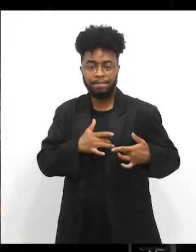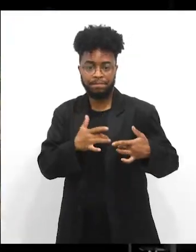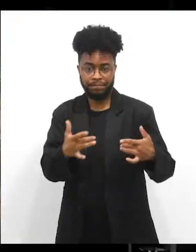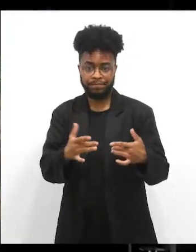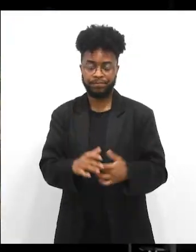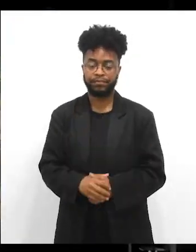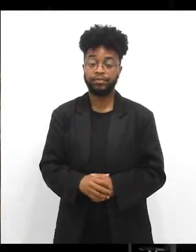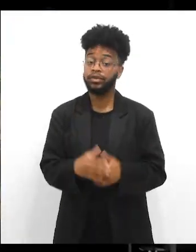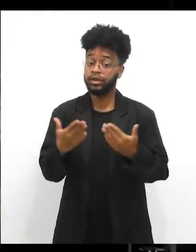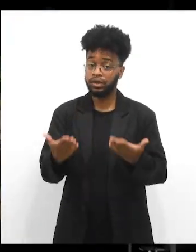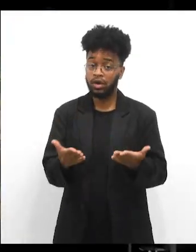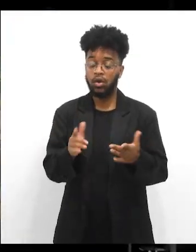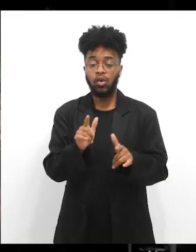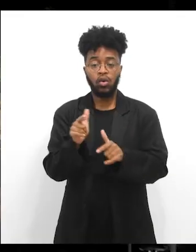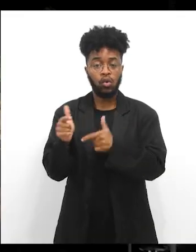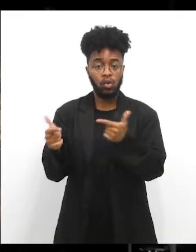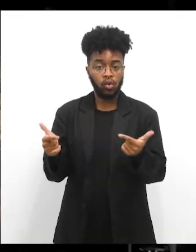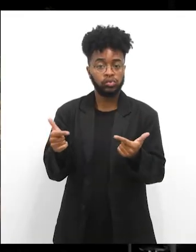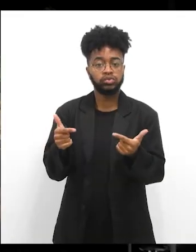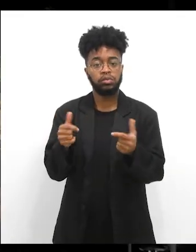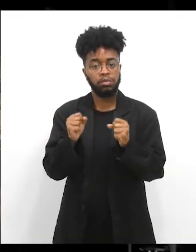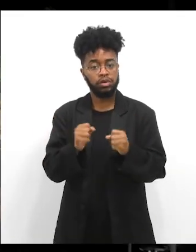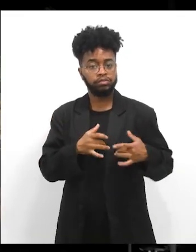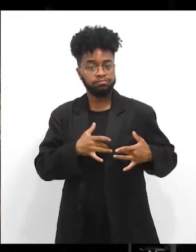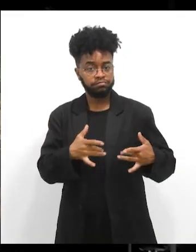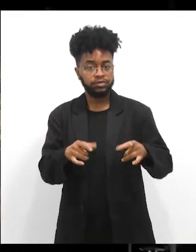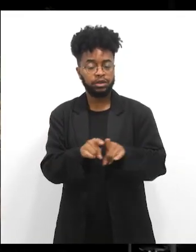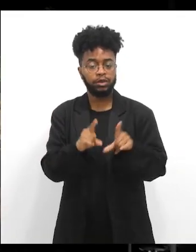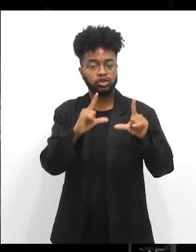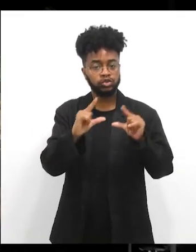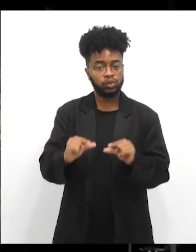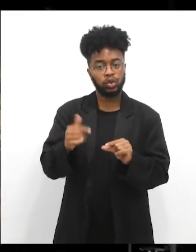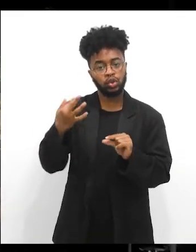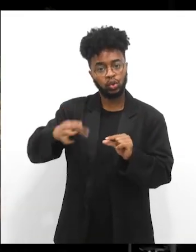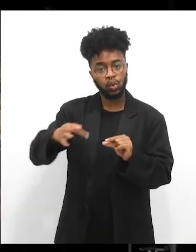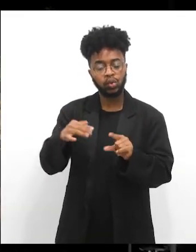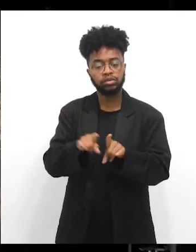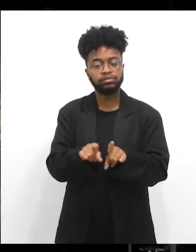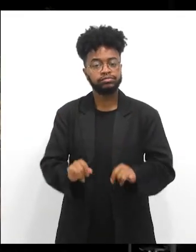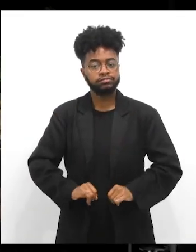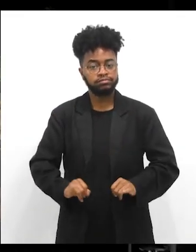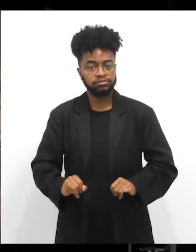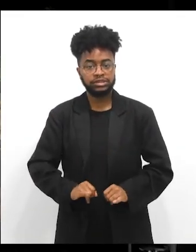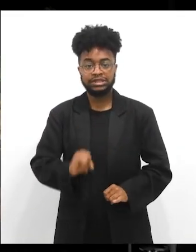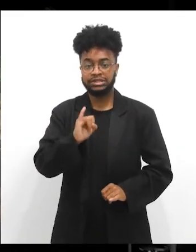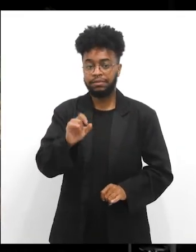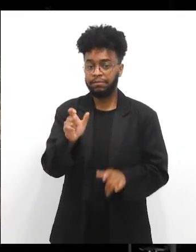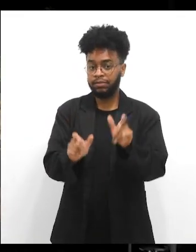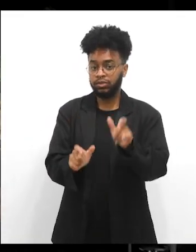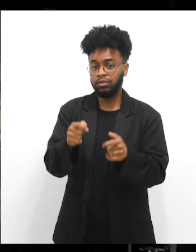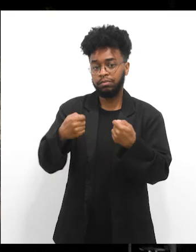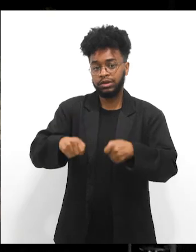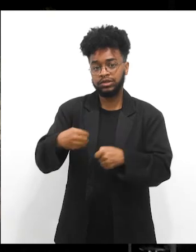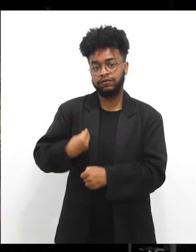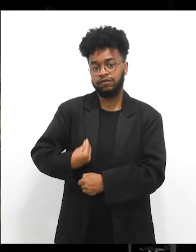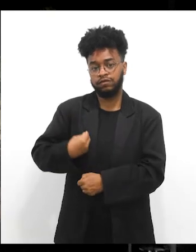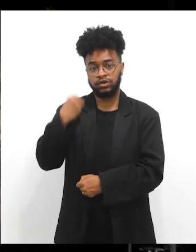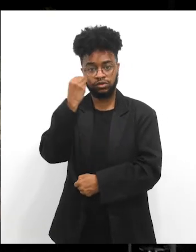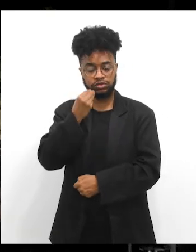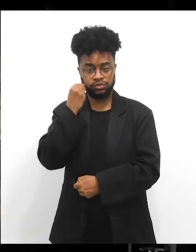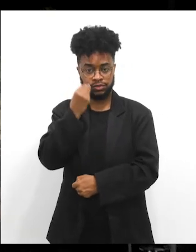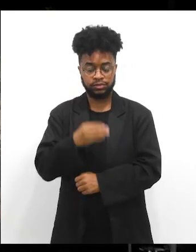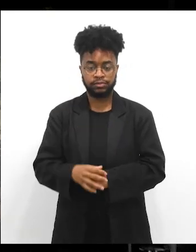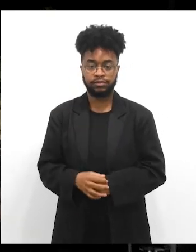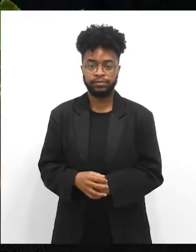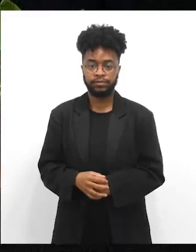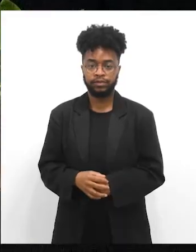Então, a misericórdia de outros pode também amenizar a dor e o sofrimento daqueles que precisam passar